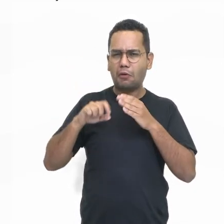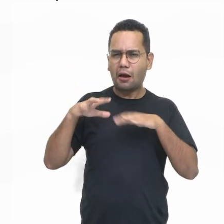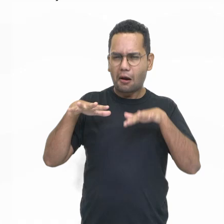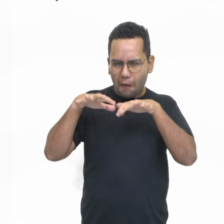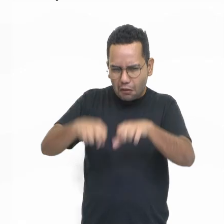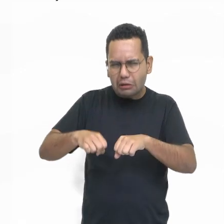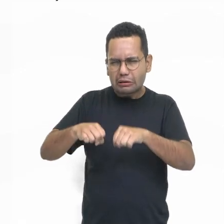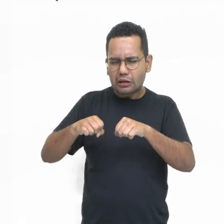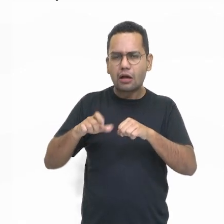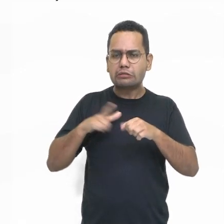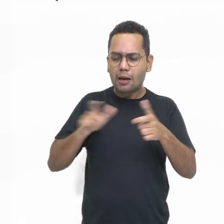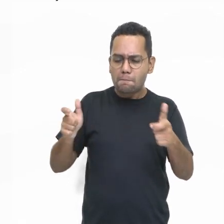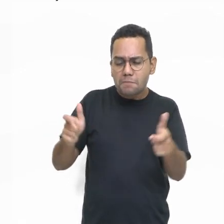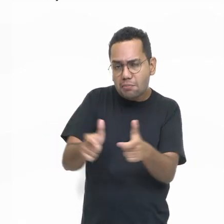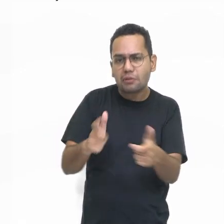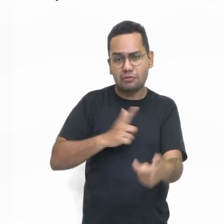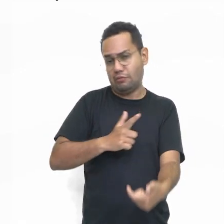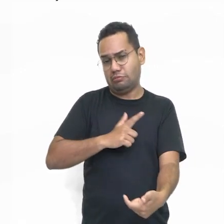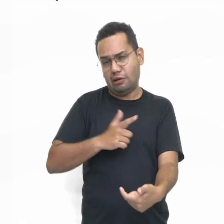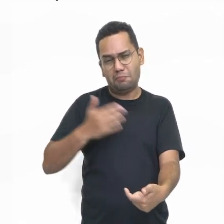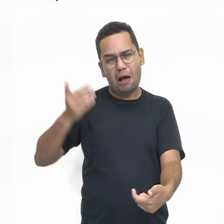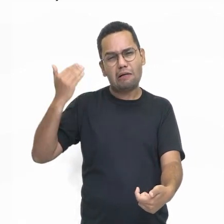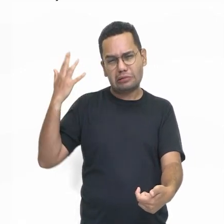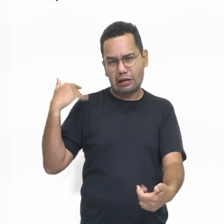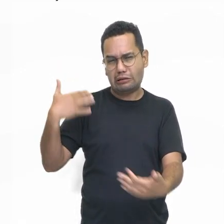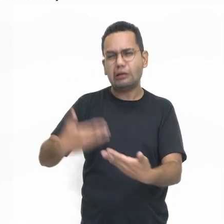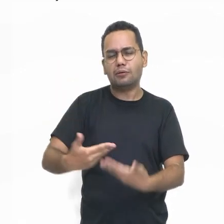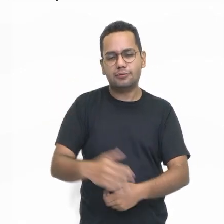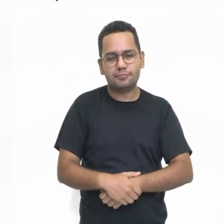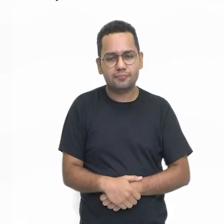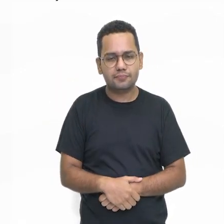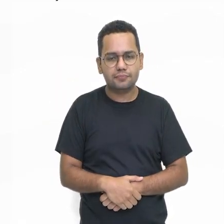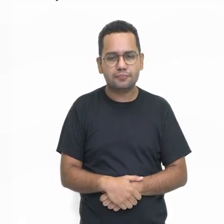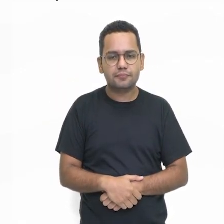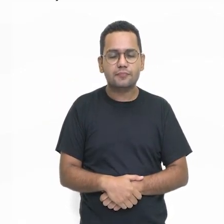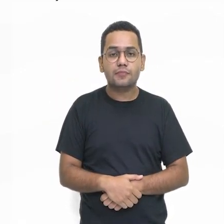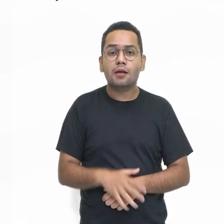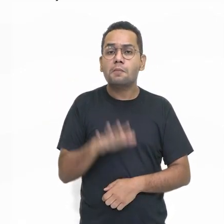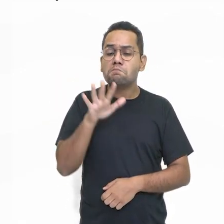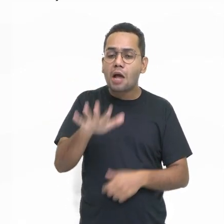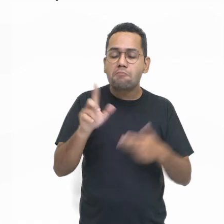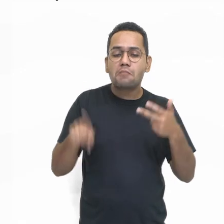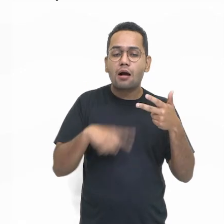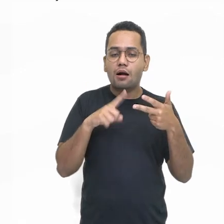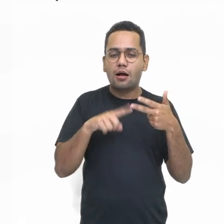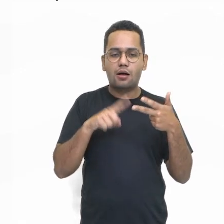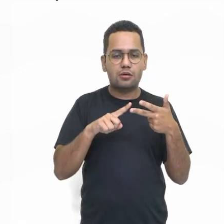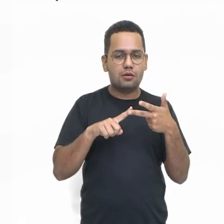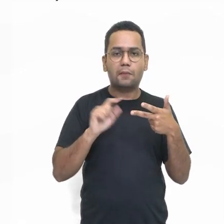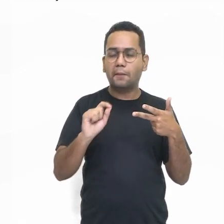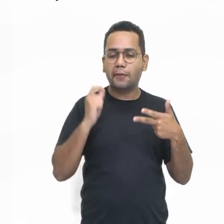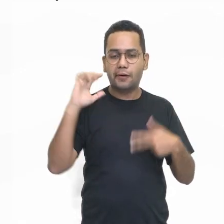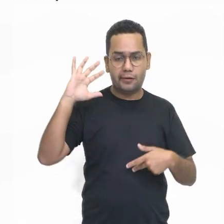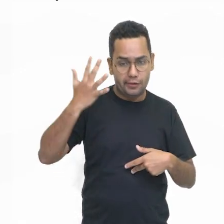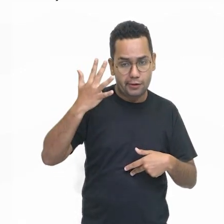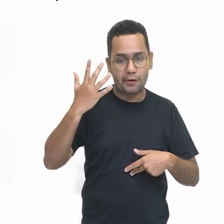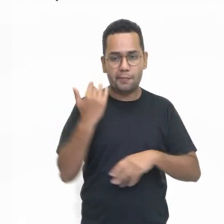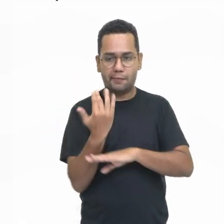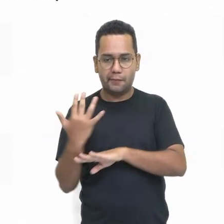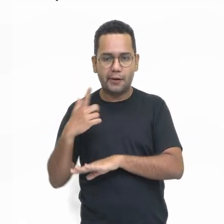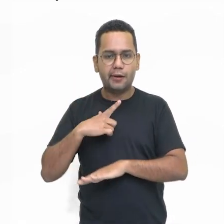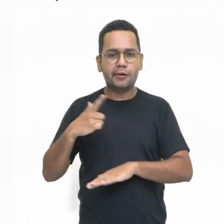coisa interessante aí é o clima e a vegetação, né? Clima tropical, úmido, com alta pluviosidade, ou seja, muita